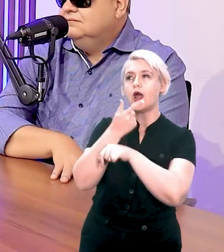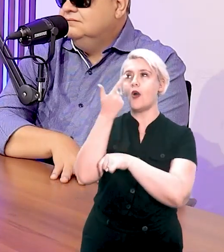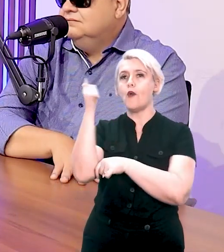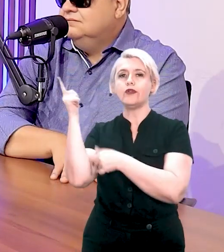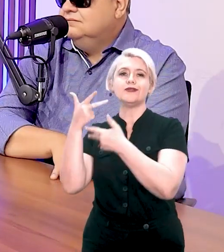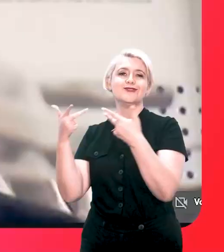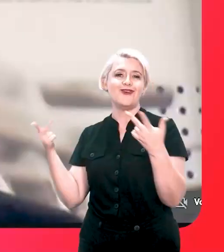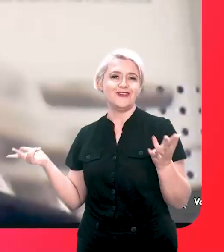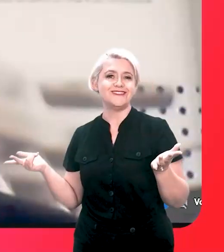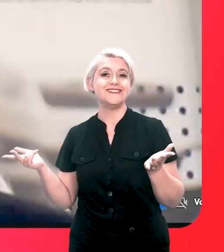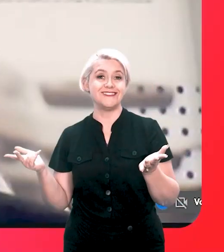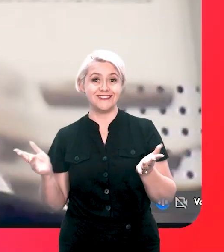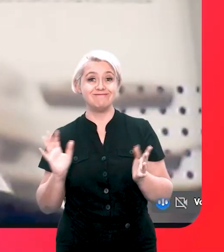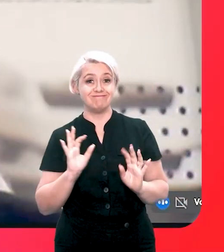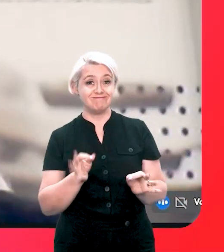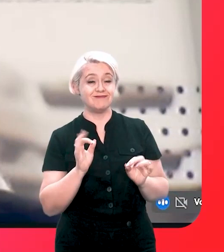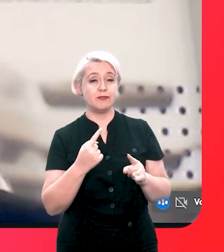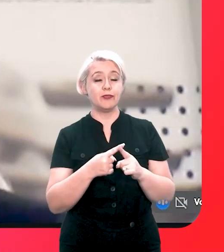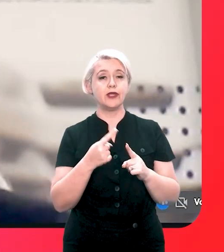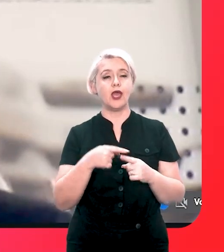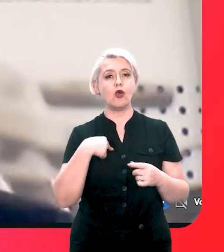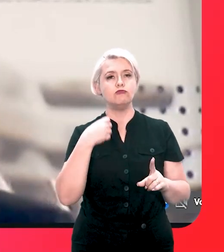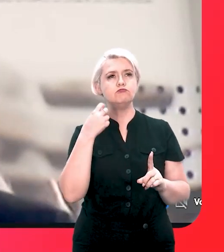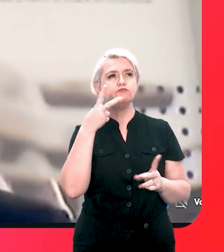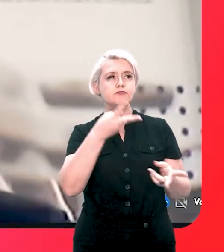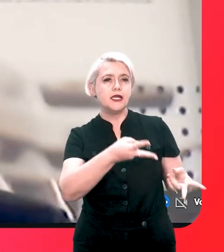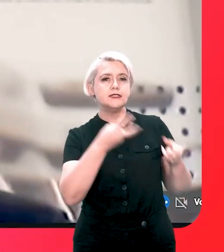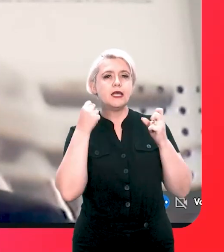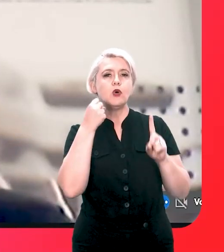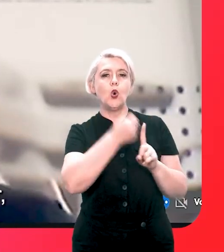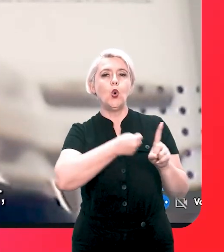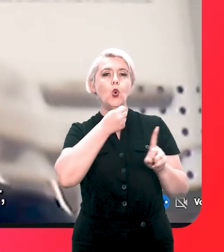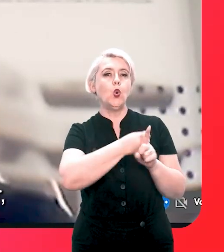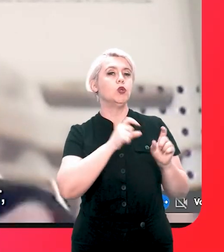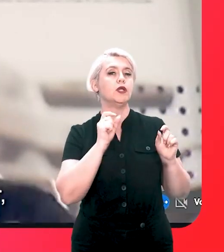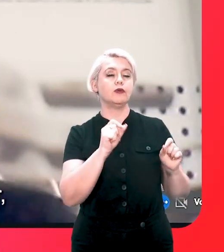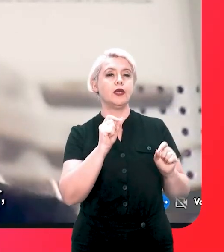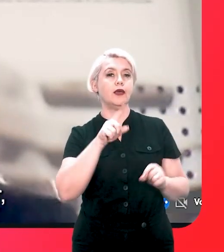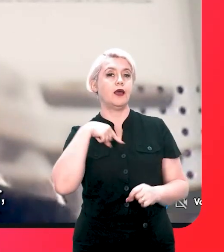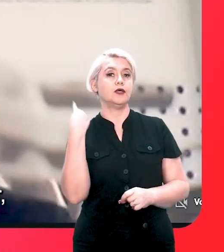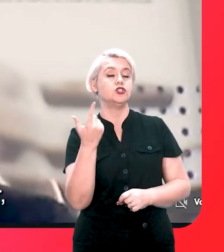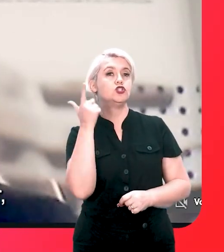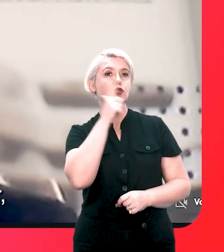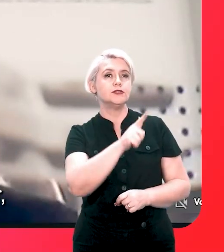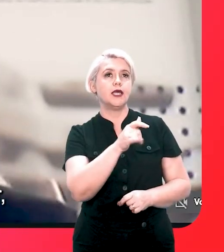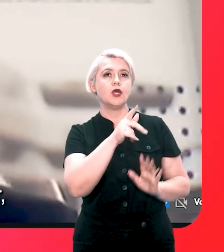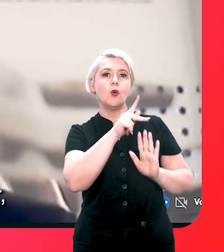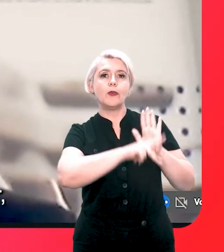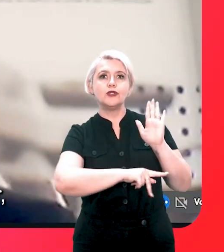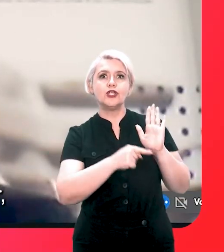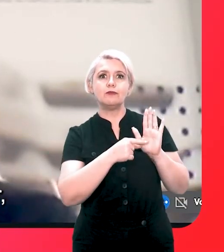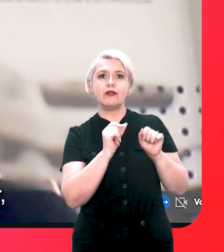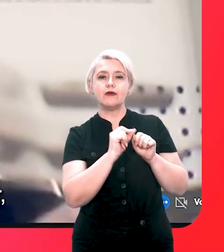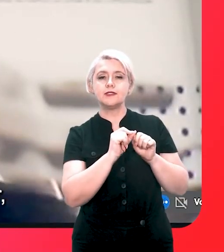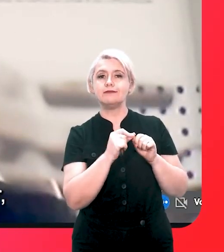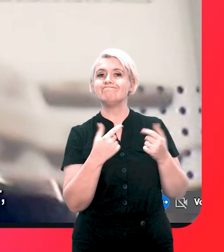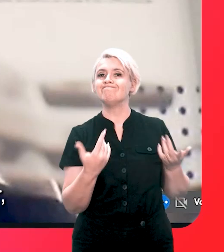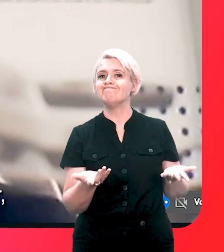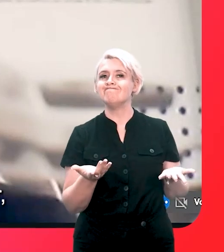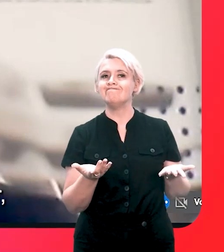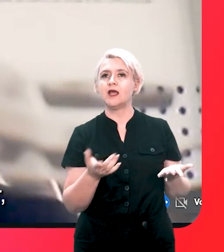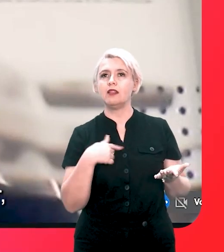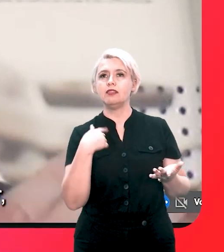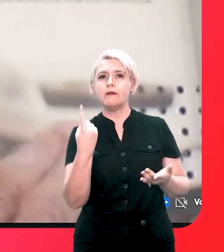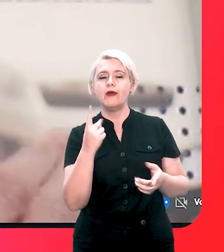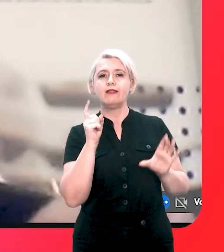das outras coisas. Né? Porque eu vejo que a luta é muitas vezes assim, você consegue um projeto para executar, mas fica depois